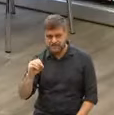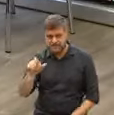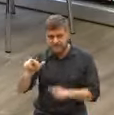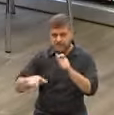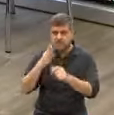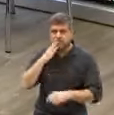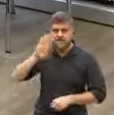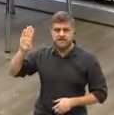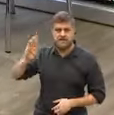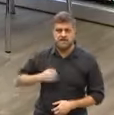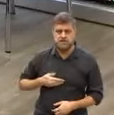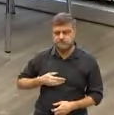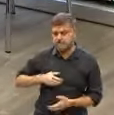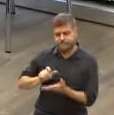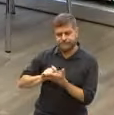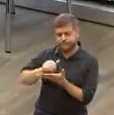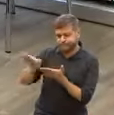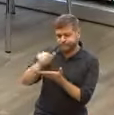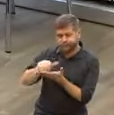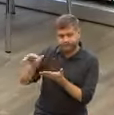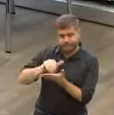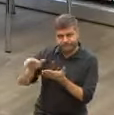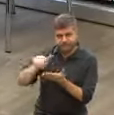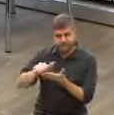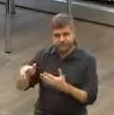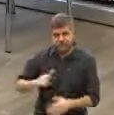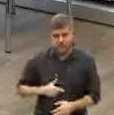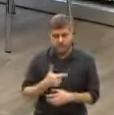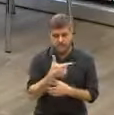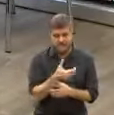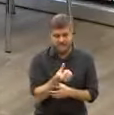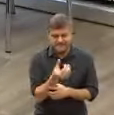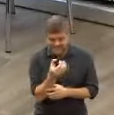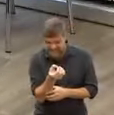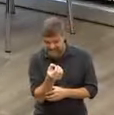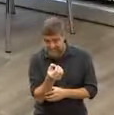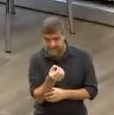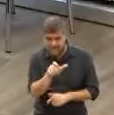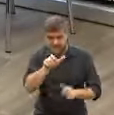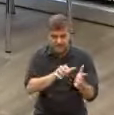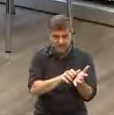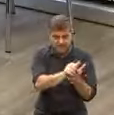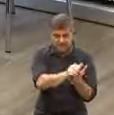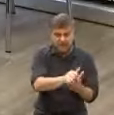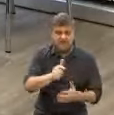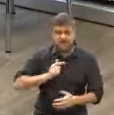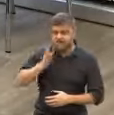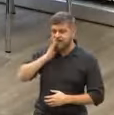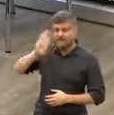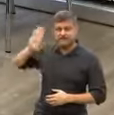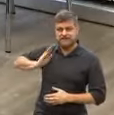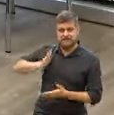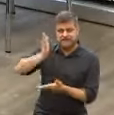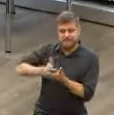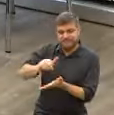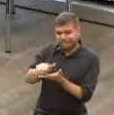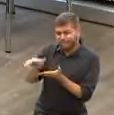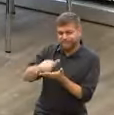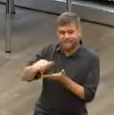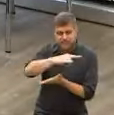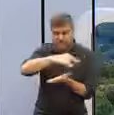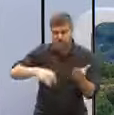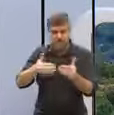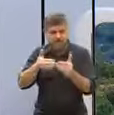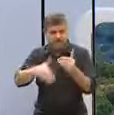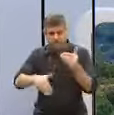250 candidatos que já fez ficaram essa na primeira etapa. prova. Que já ficaram 260 inscritos. 260 inscritos, mas aí teve já candidato que já ficaram no meio do caminho